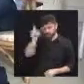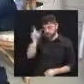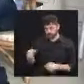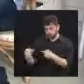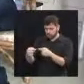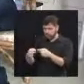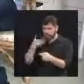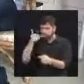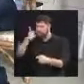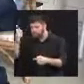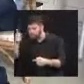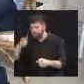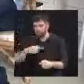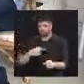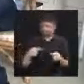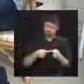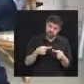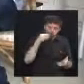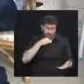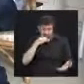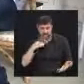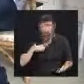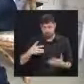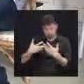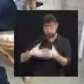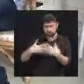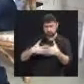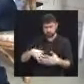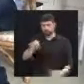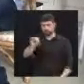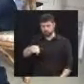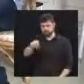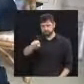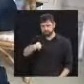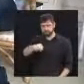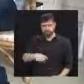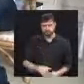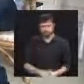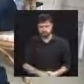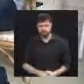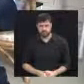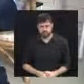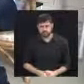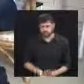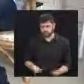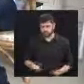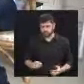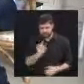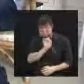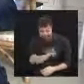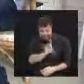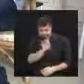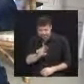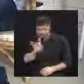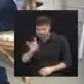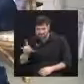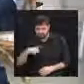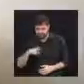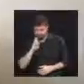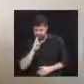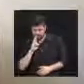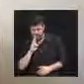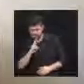tem os seus efeitos. E você é uma caixinha preta, cada um